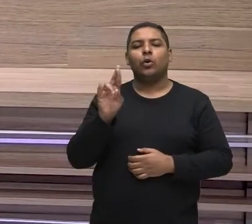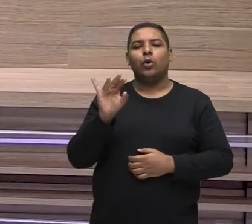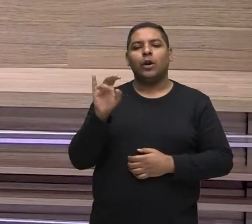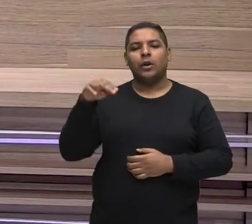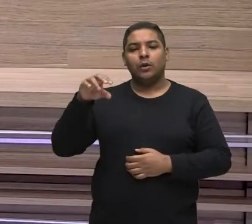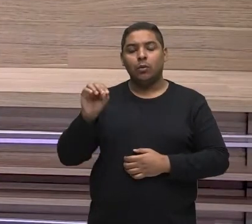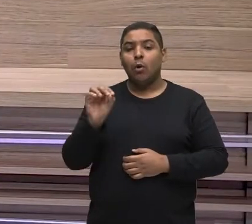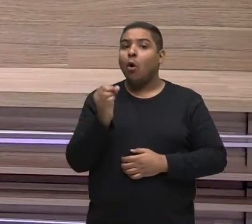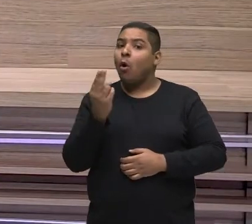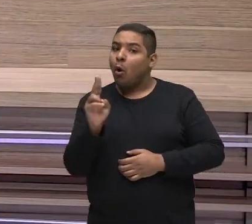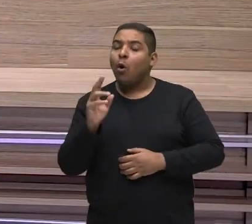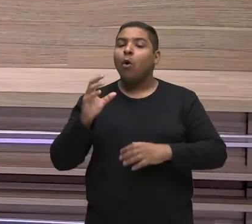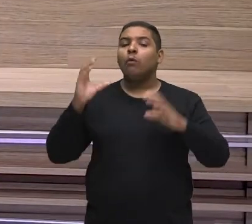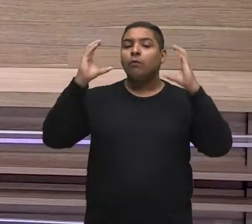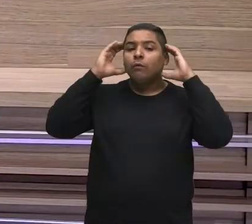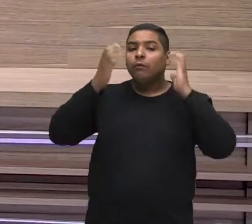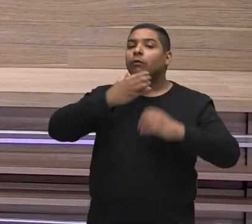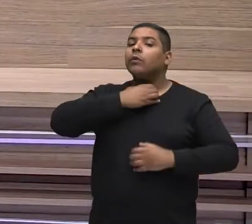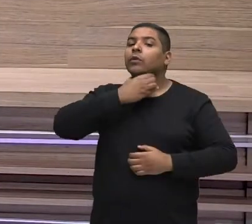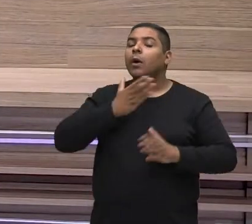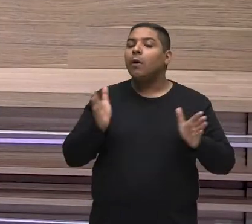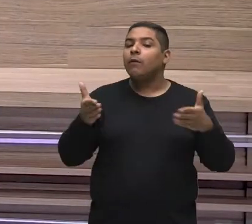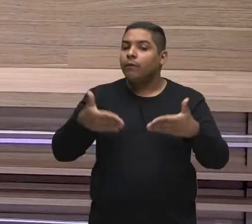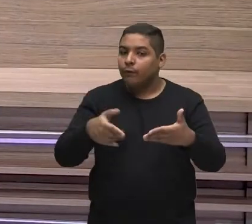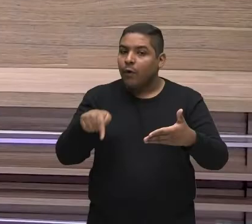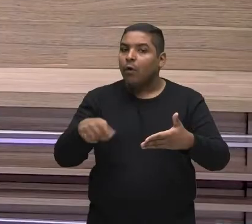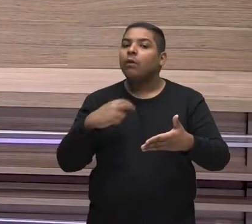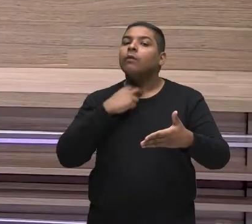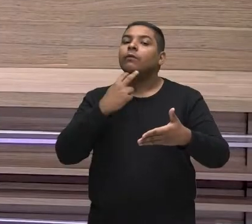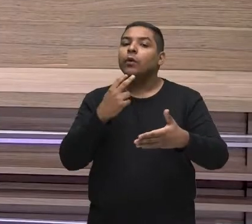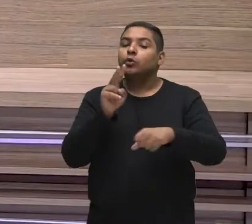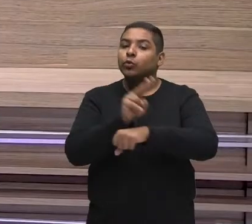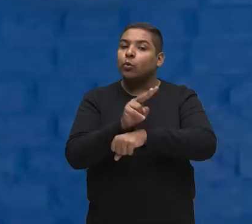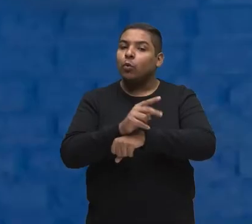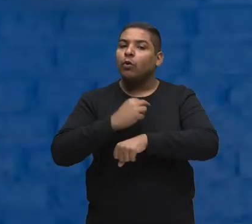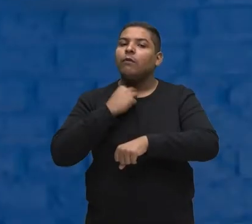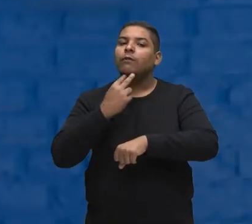especialista em voz. E lembre, cuide da sua voz.